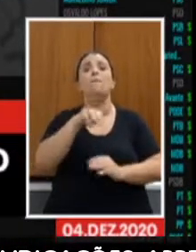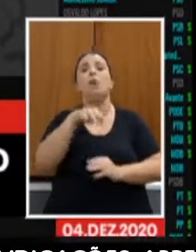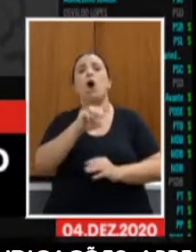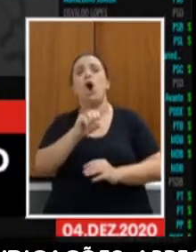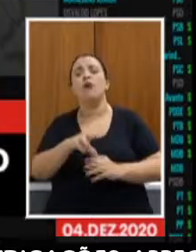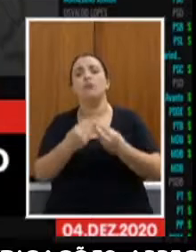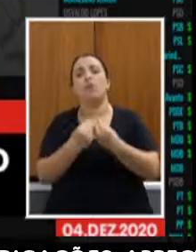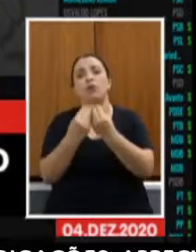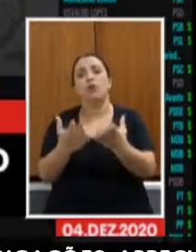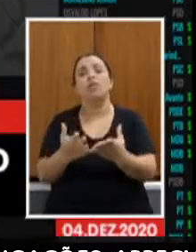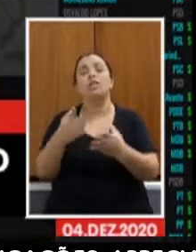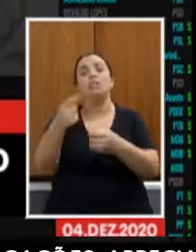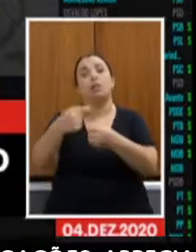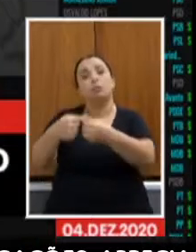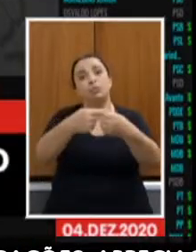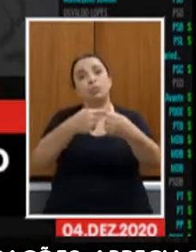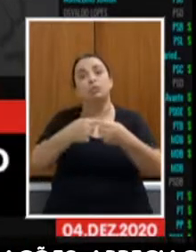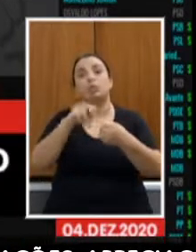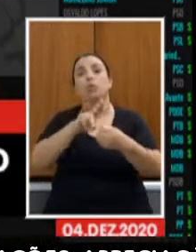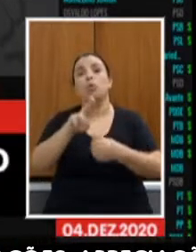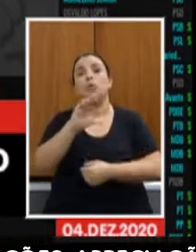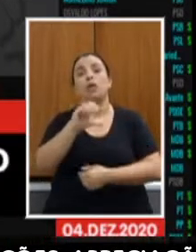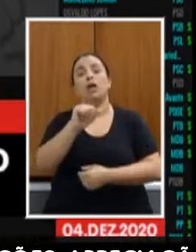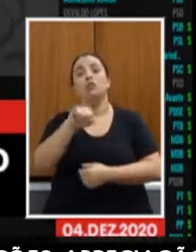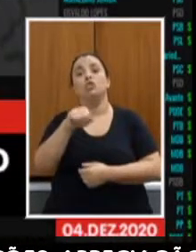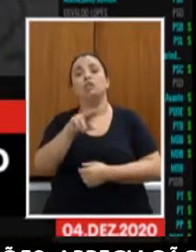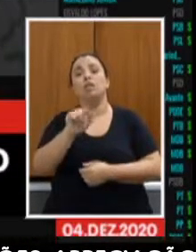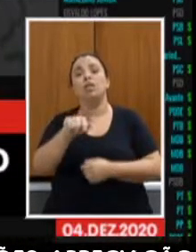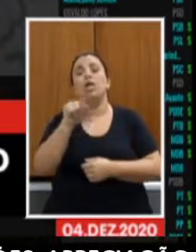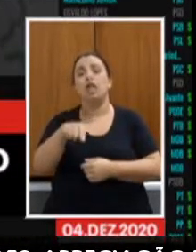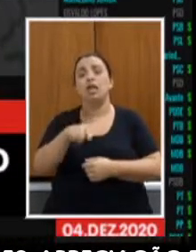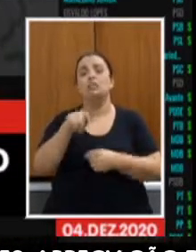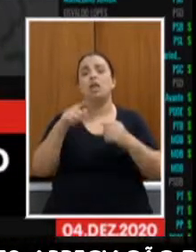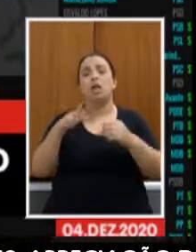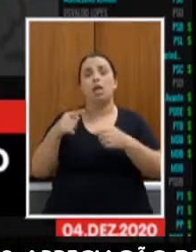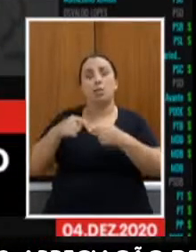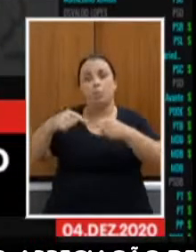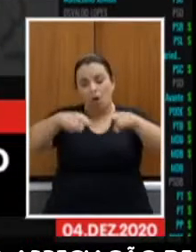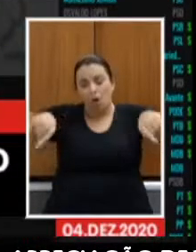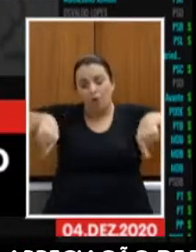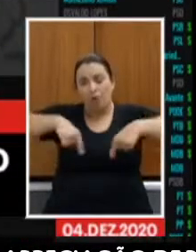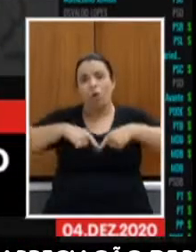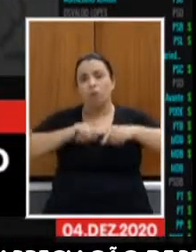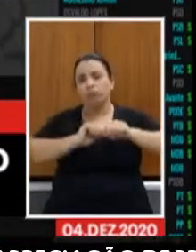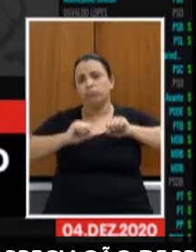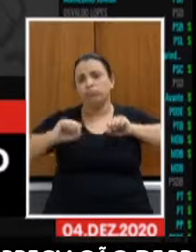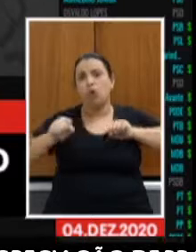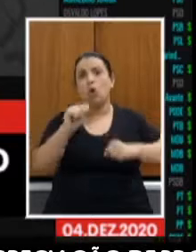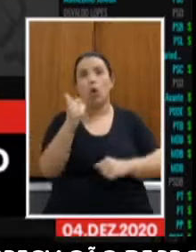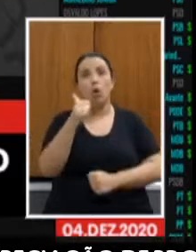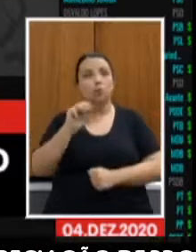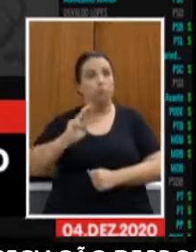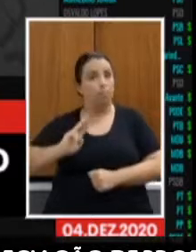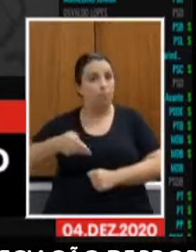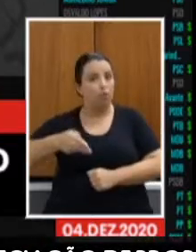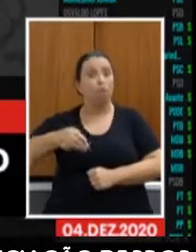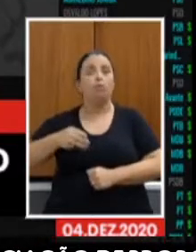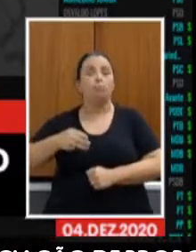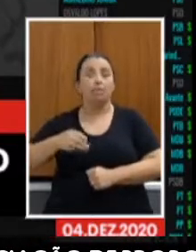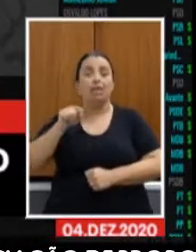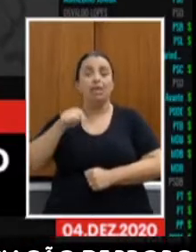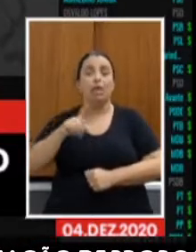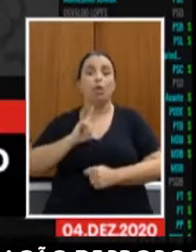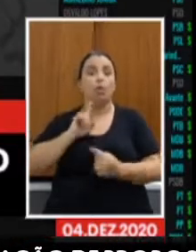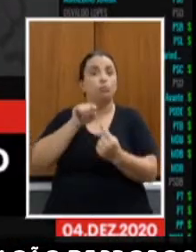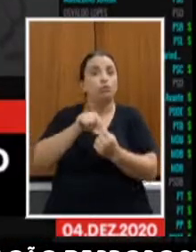município de Cajuri. É um imóvel com área de 11.600 metros quadrados e vai se destinar ao funcionamento